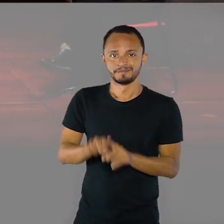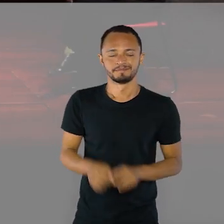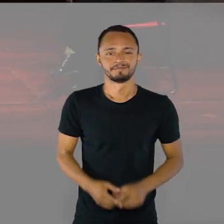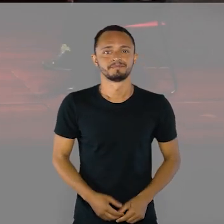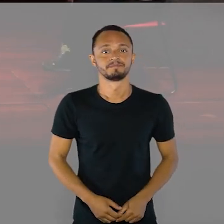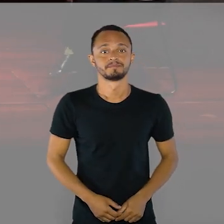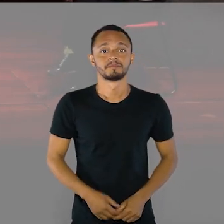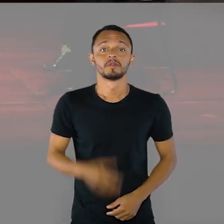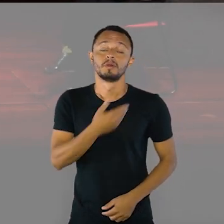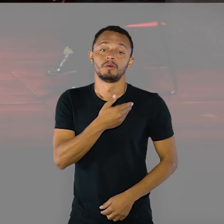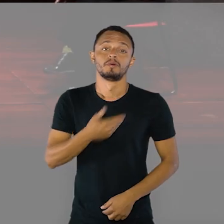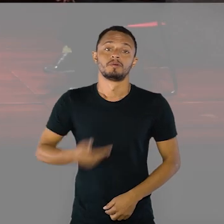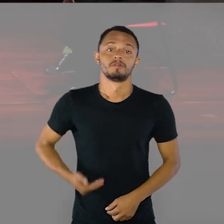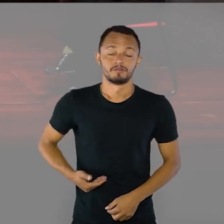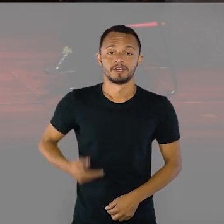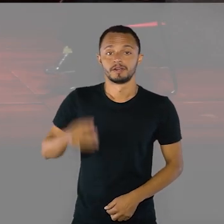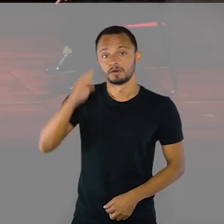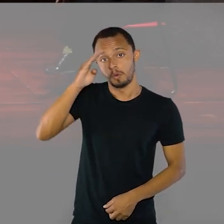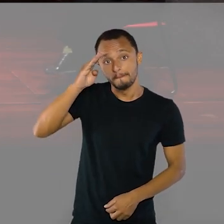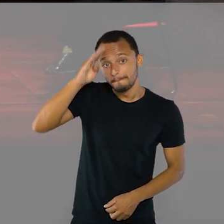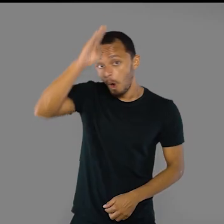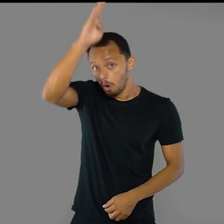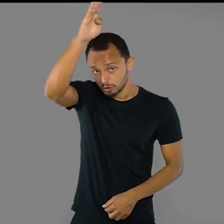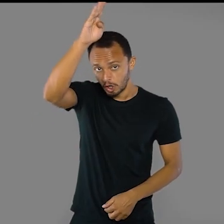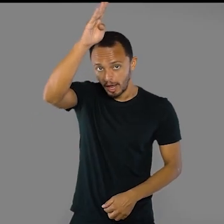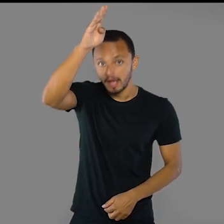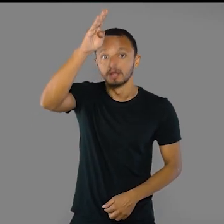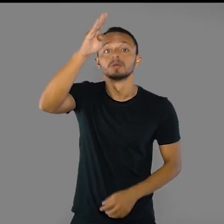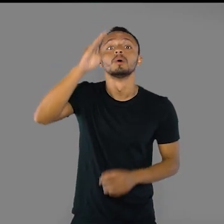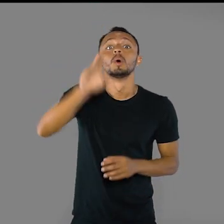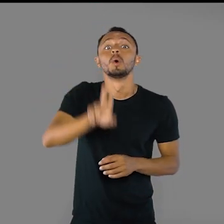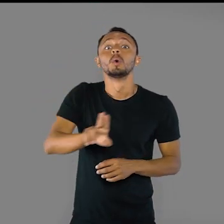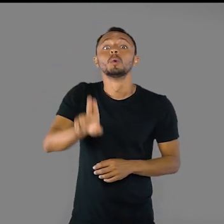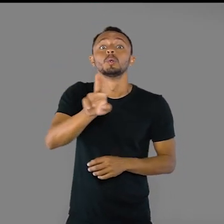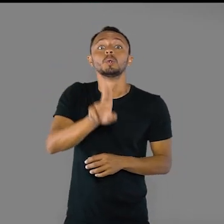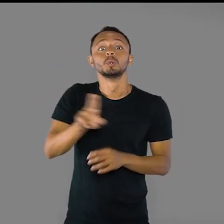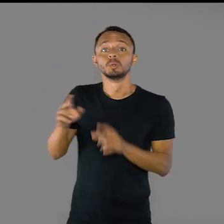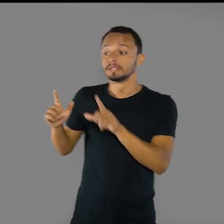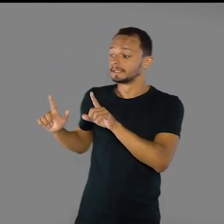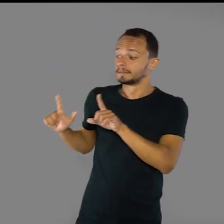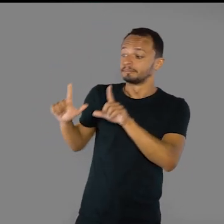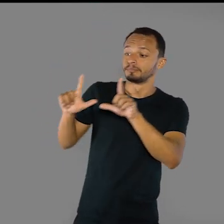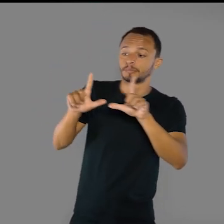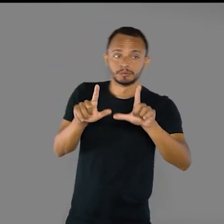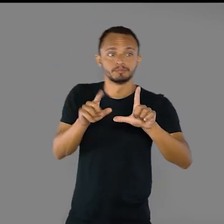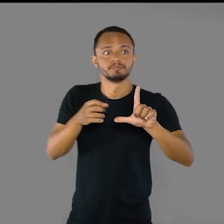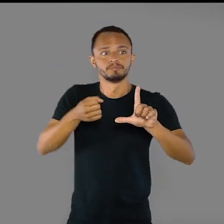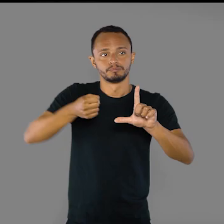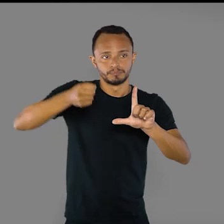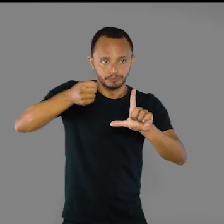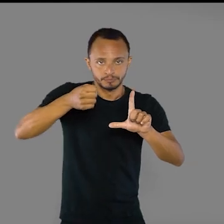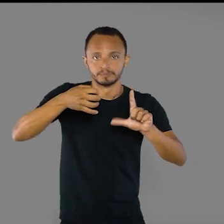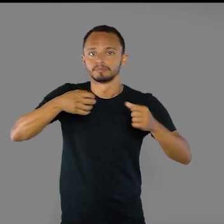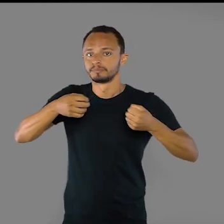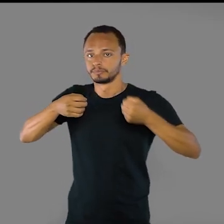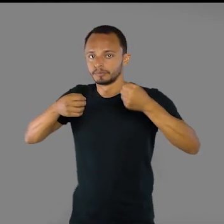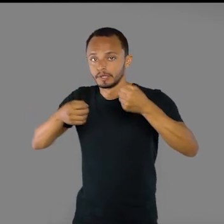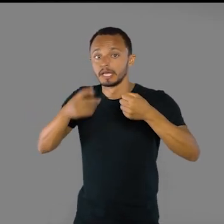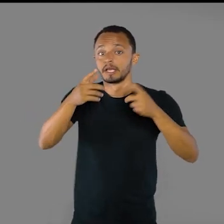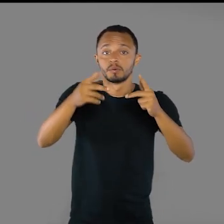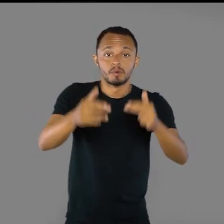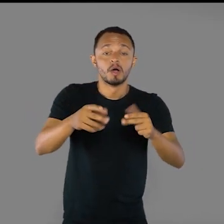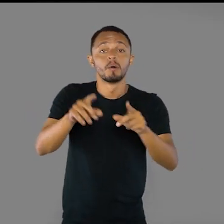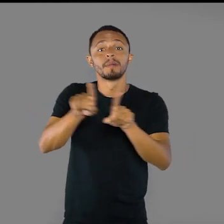o governo Bolsonaro vai se utilizando dessas e de outras imagens para agora se associar à figura de D.